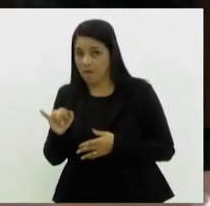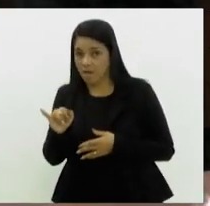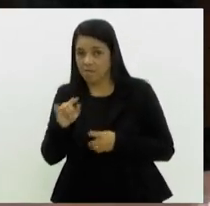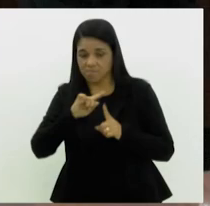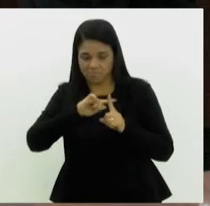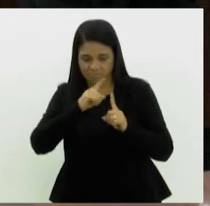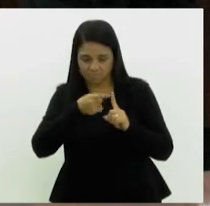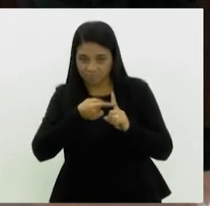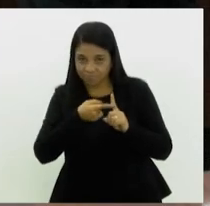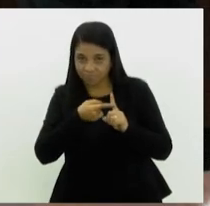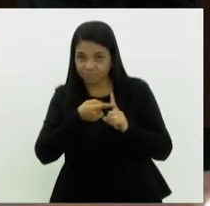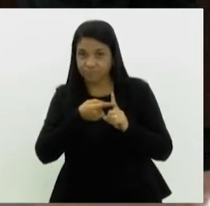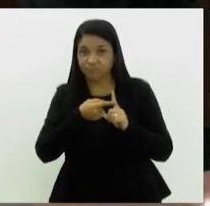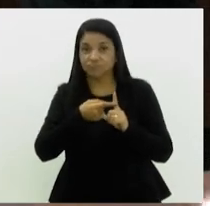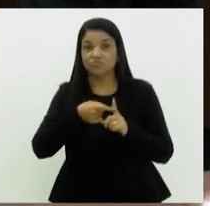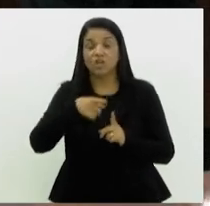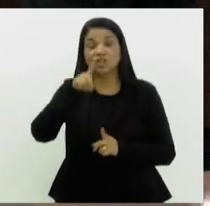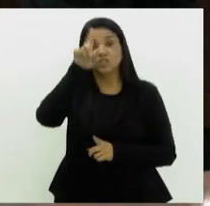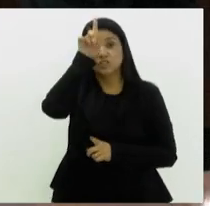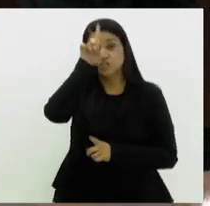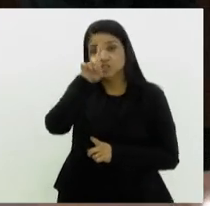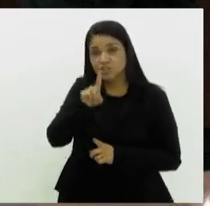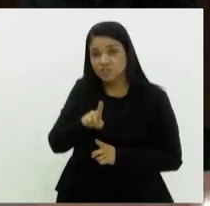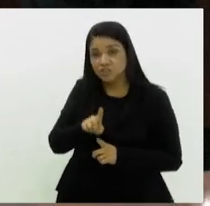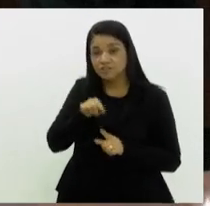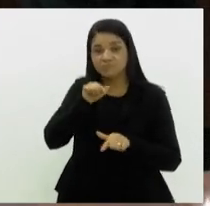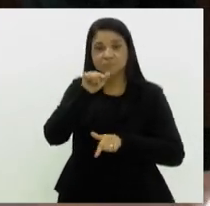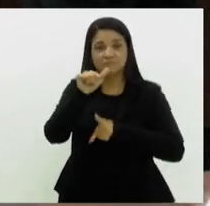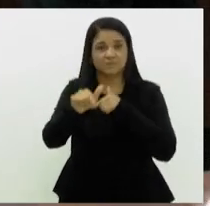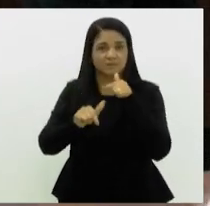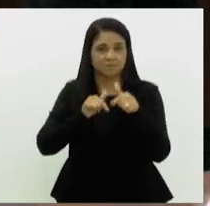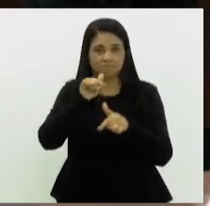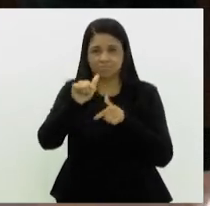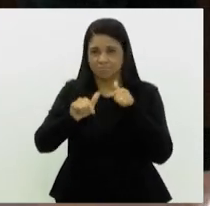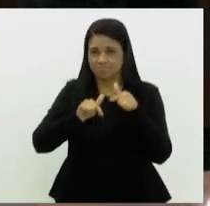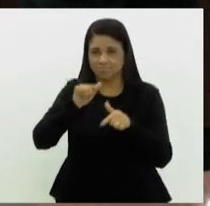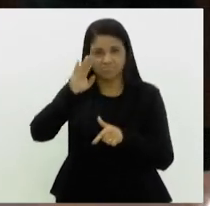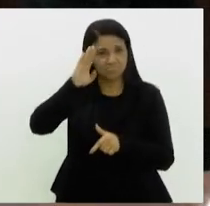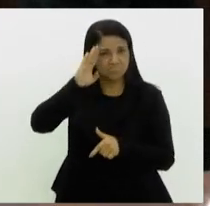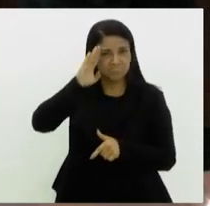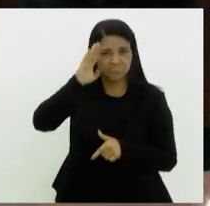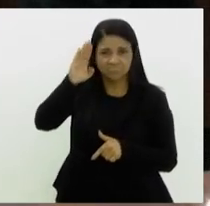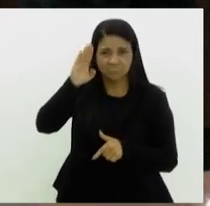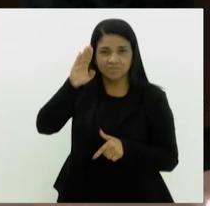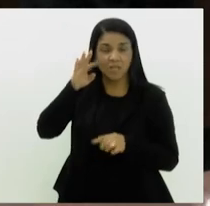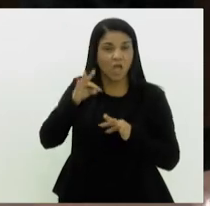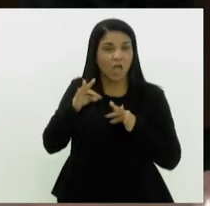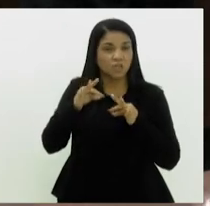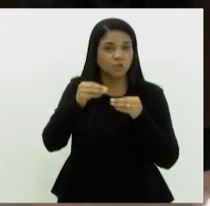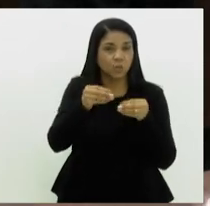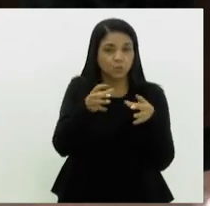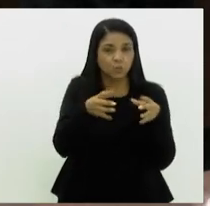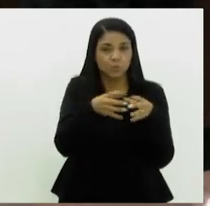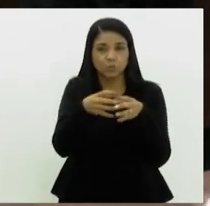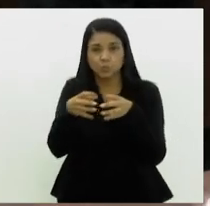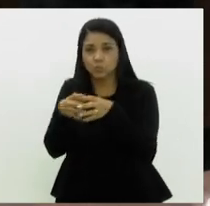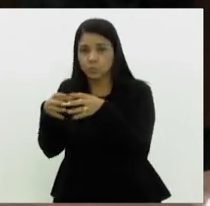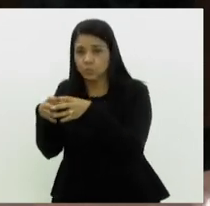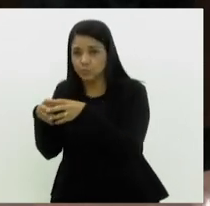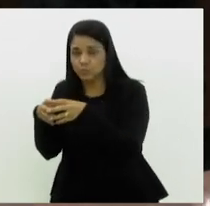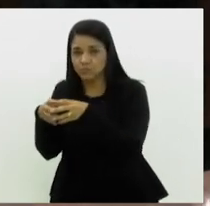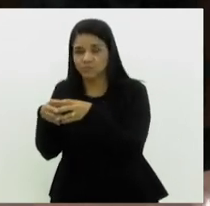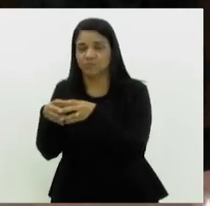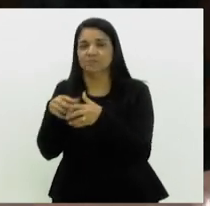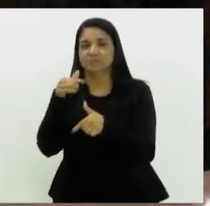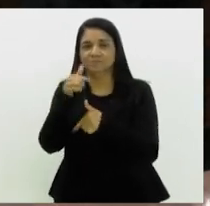como direitos trabalhistas essenciais e pertinentes a toda a classe trabalhadora. Então,